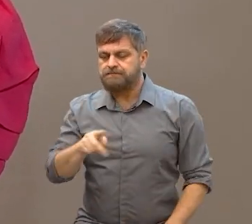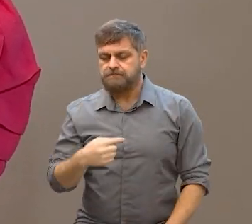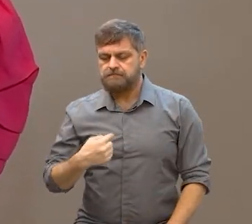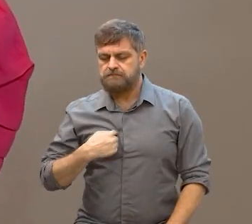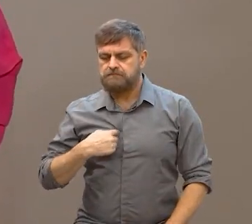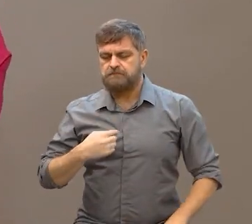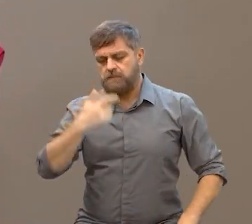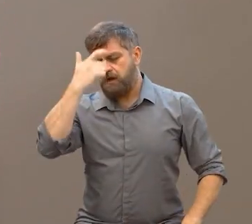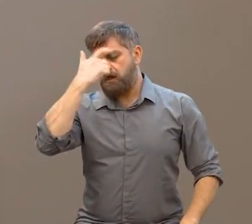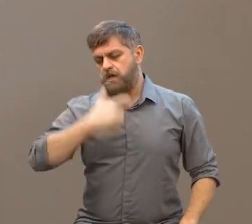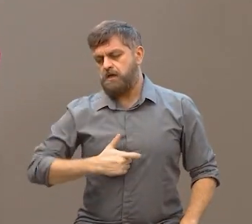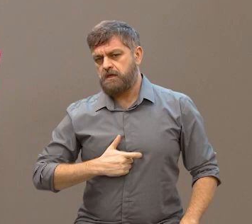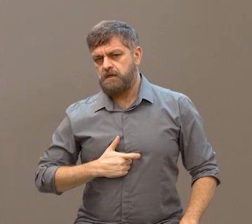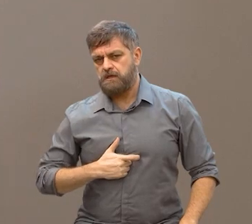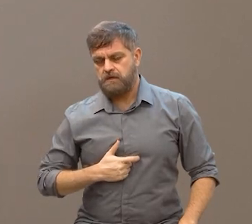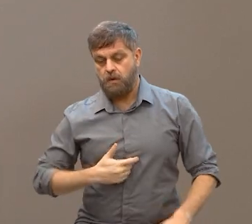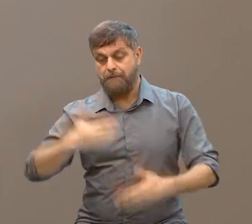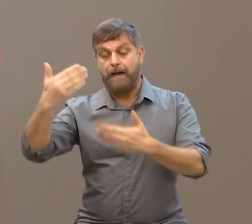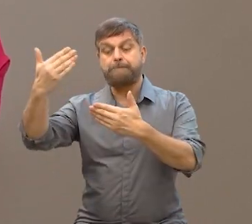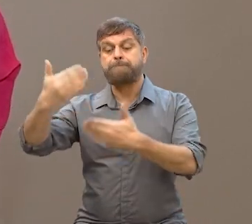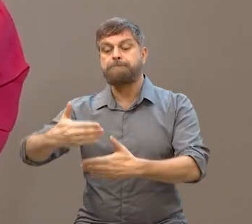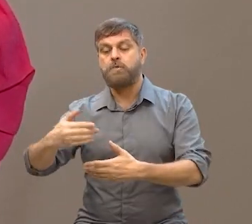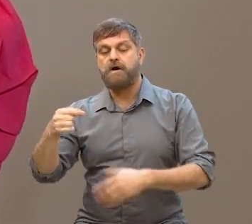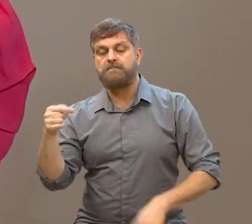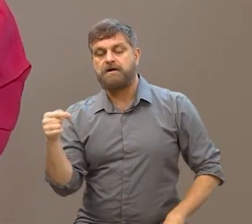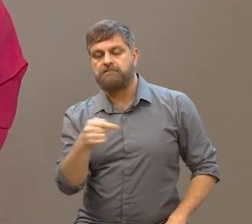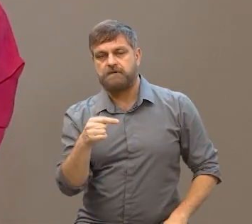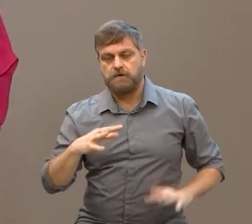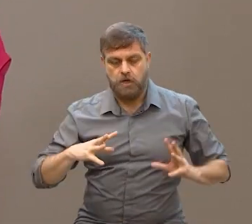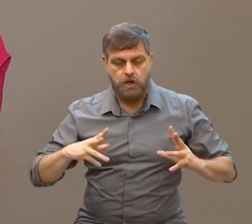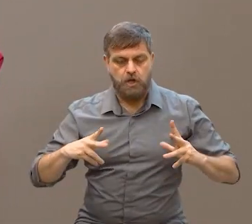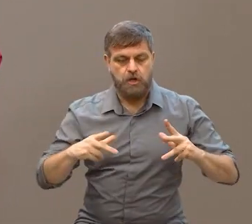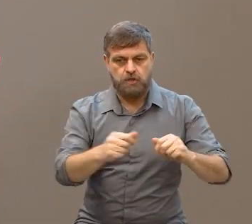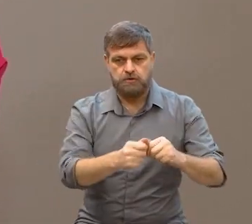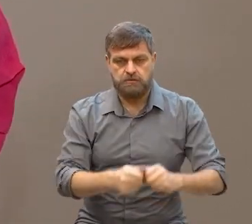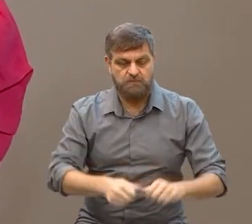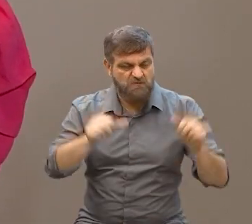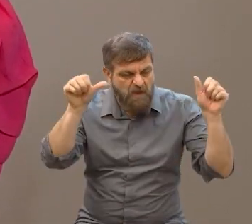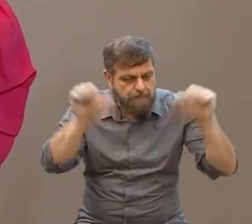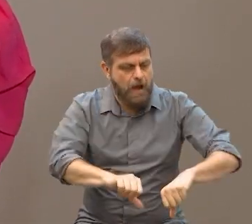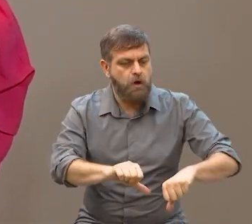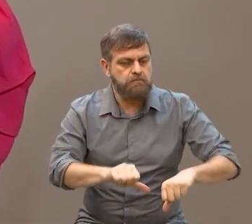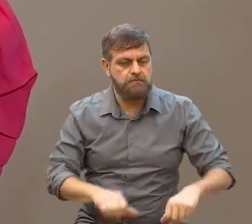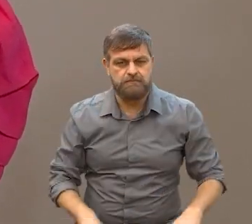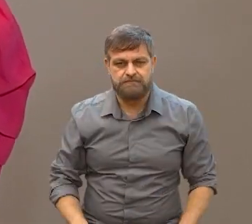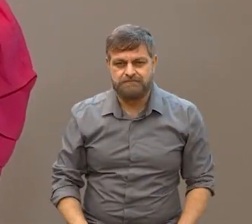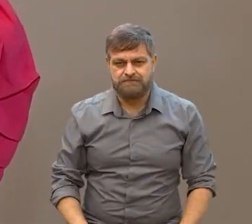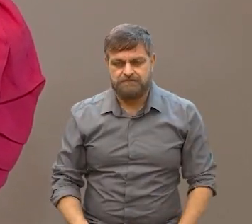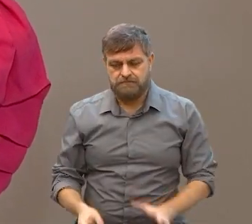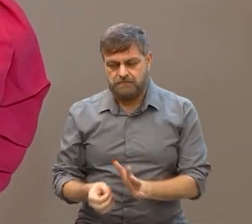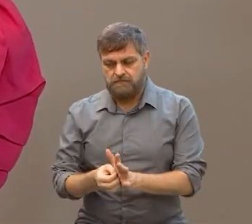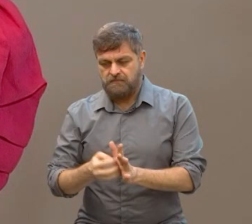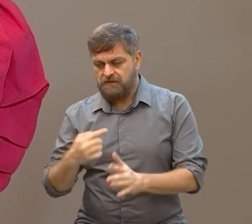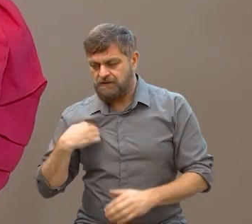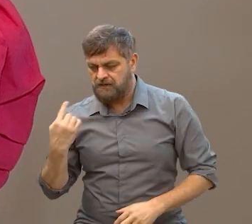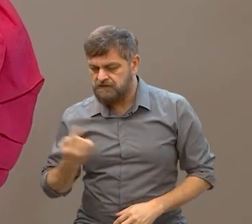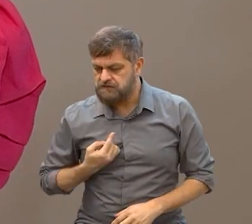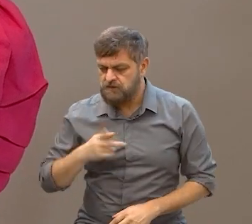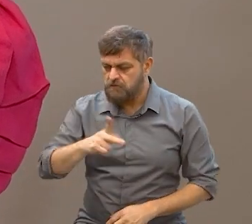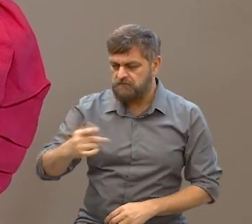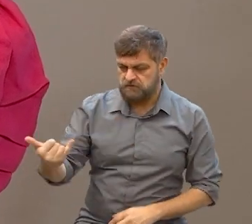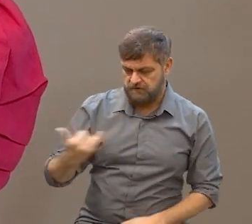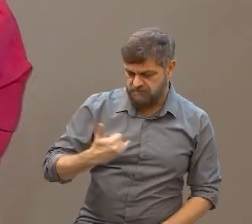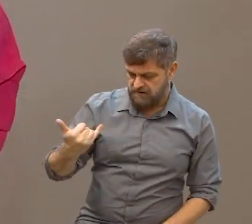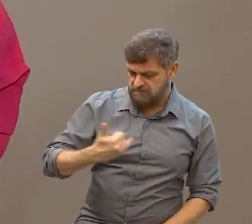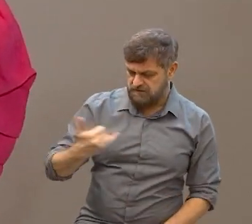assim, eu dei uma prova e todo mundo foi mal. Né? Às vezes a gente escuta o professor